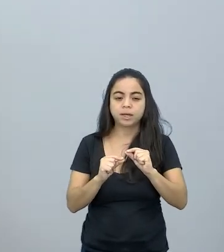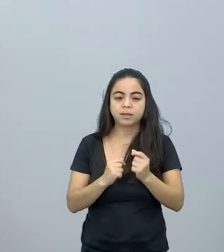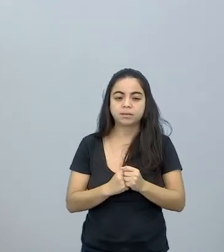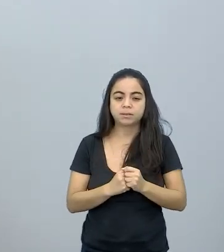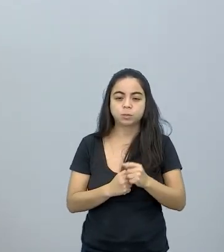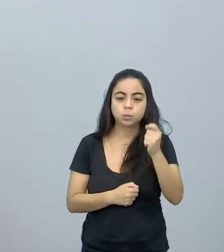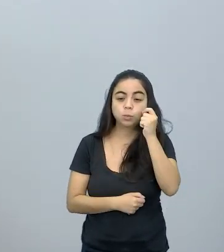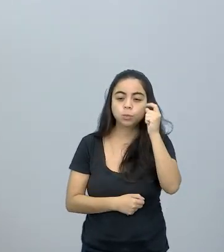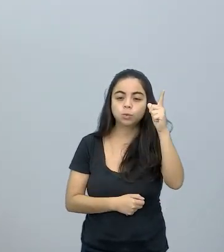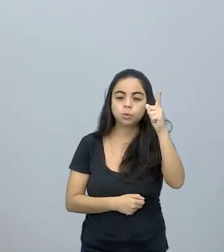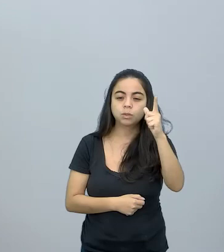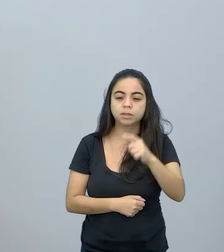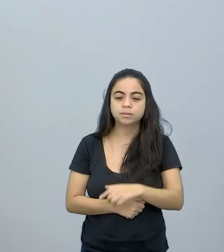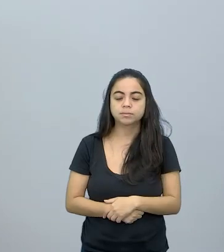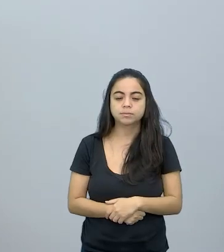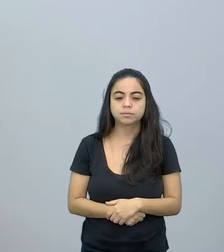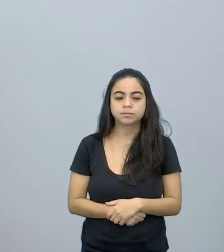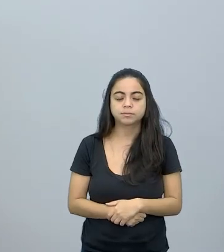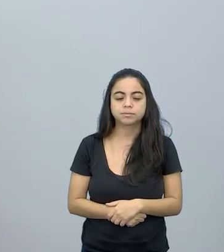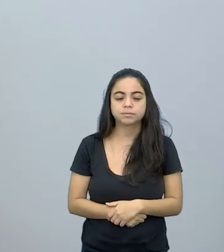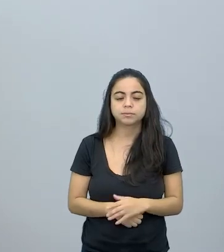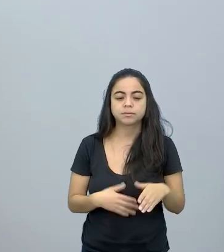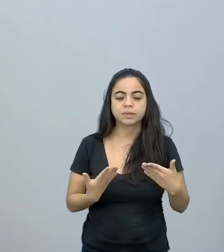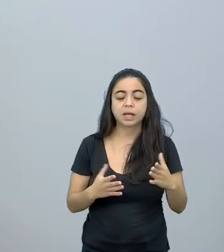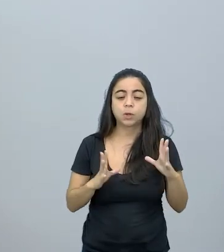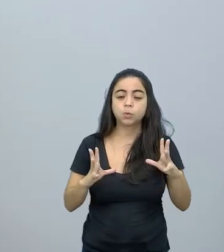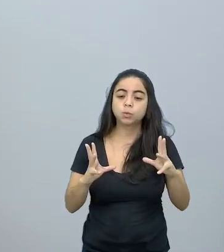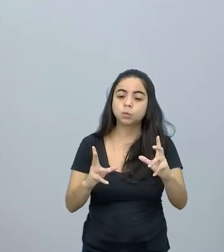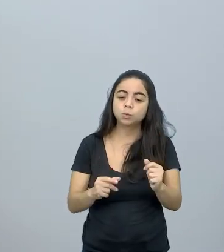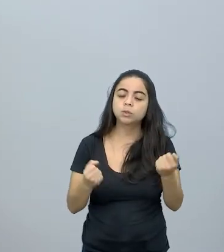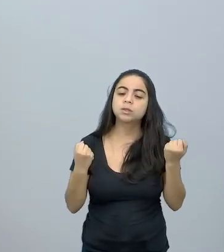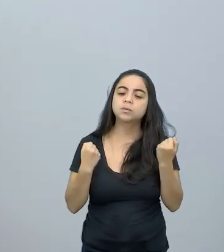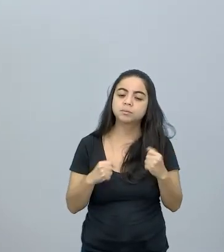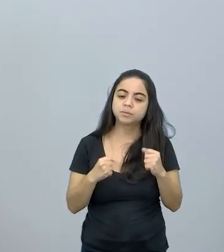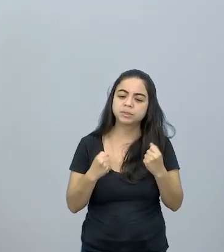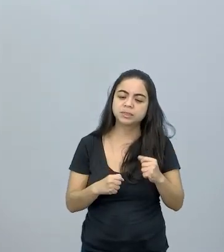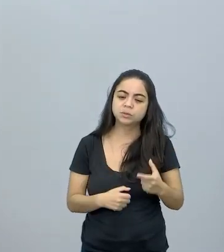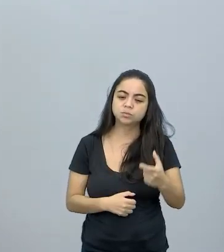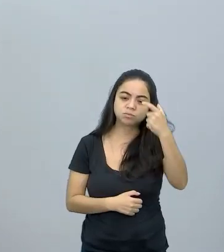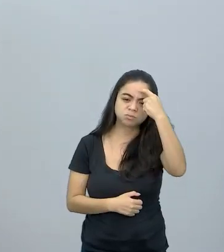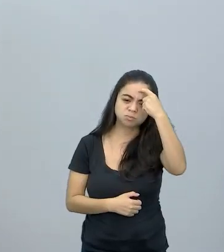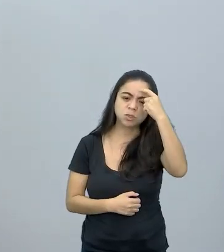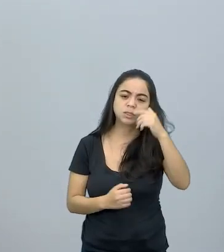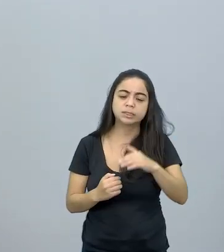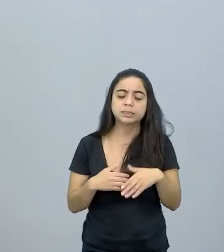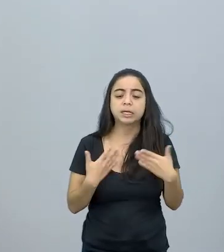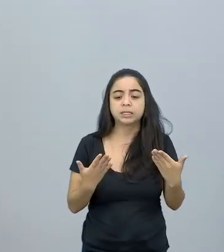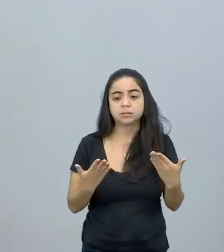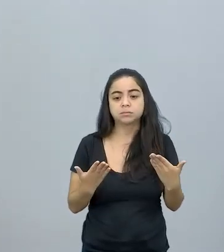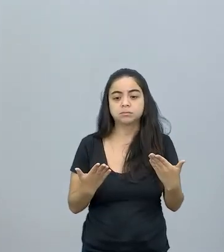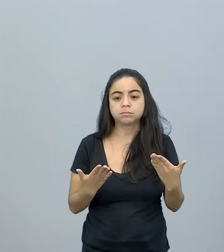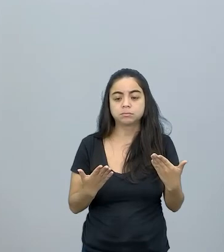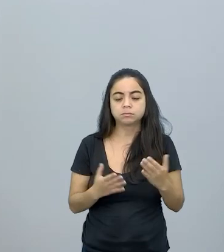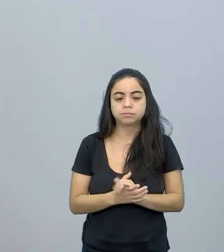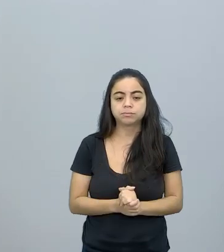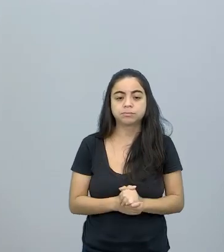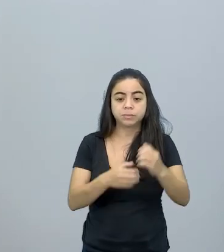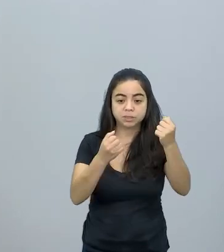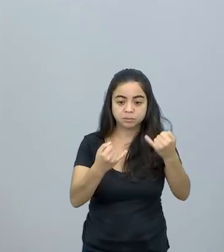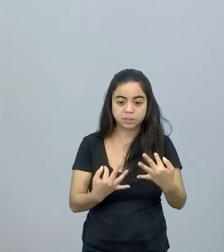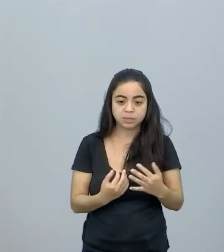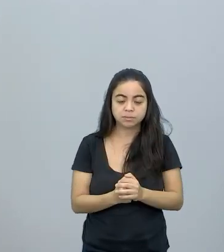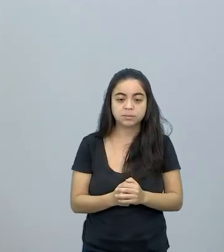condição cultural, né? Então tudo isso é necessário ter conceitos para dizer o que é isso. Olha, conceito